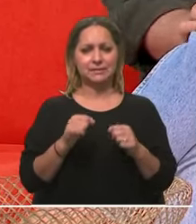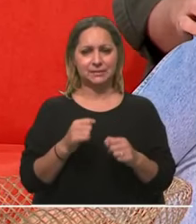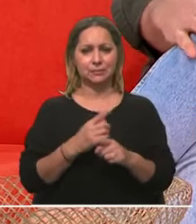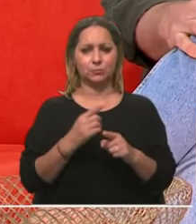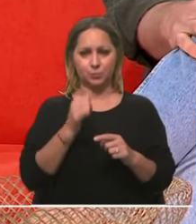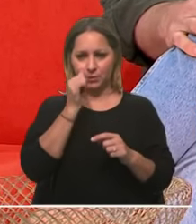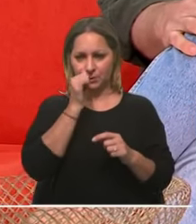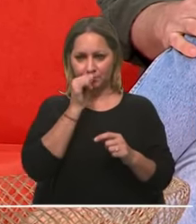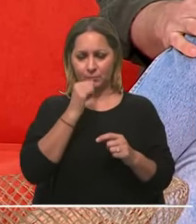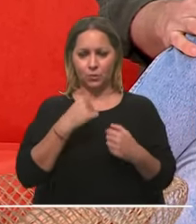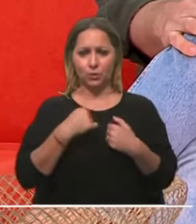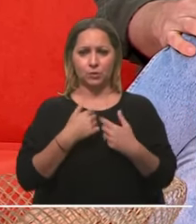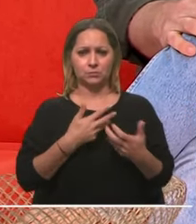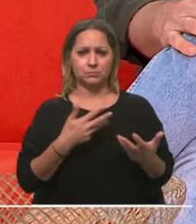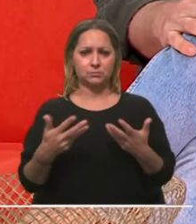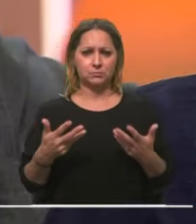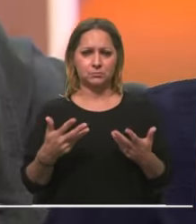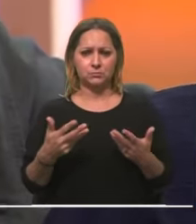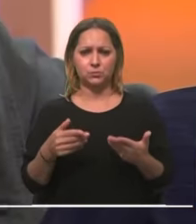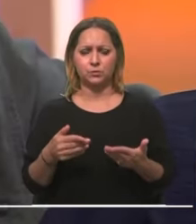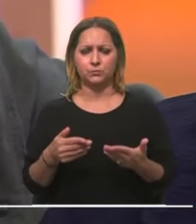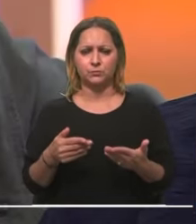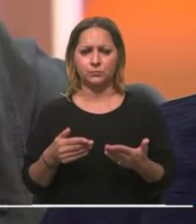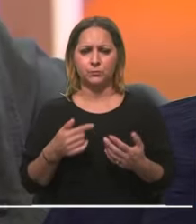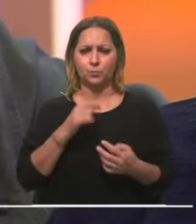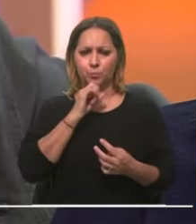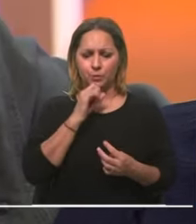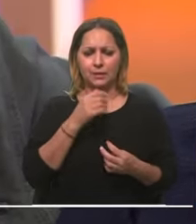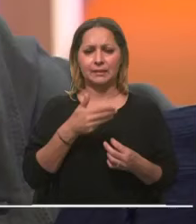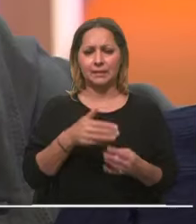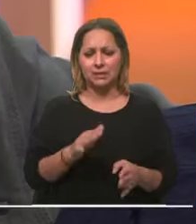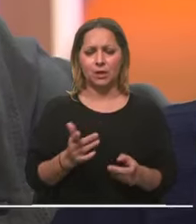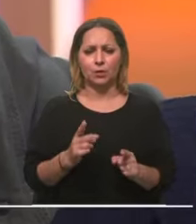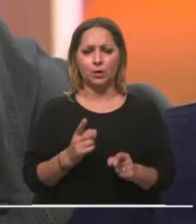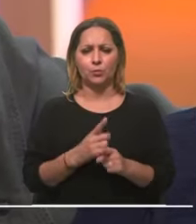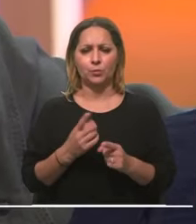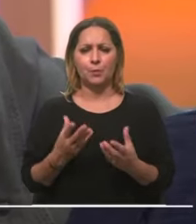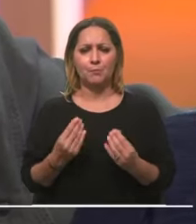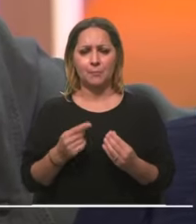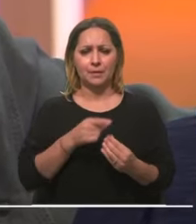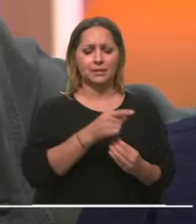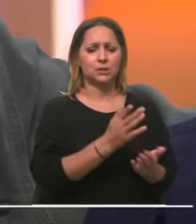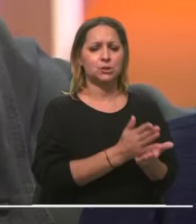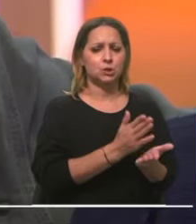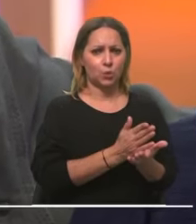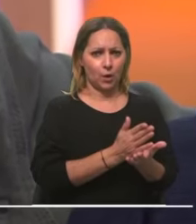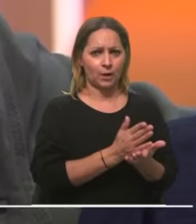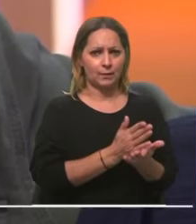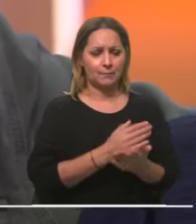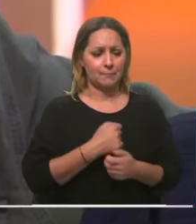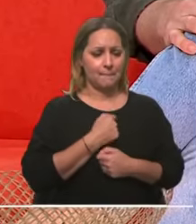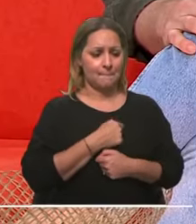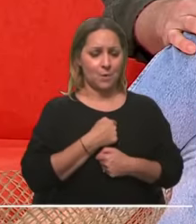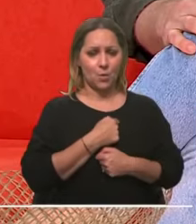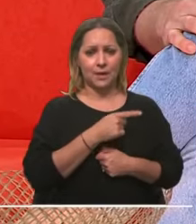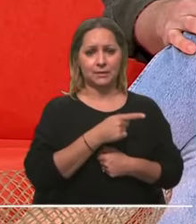início nós ficamos um bocado na dúvida se se poderíamos deixá-lo não porque com o medo de maguar na escola e a gente não estar lá para poder defender isto